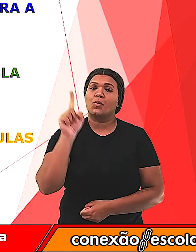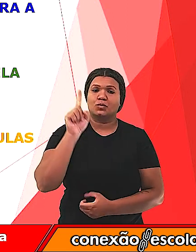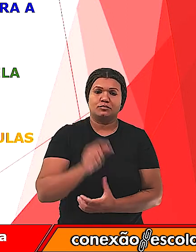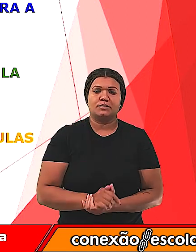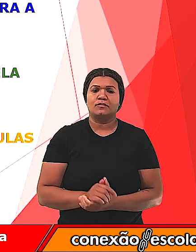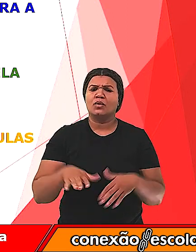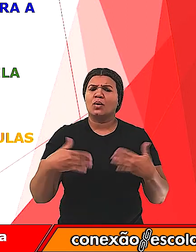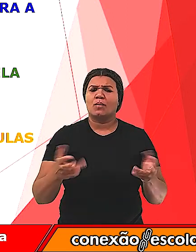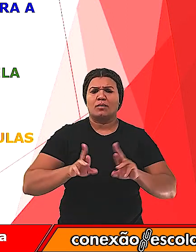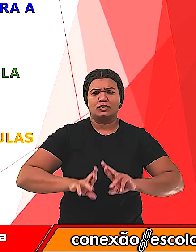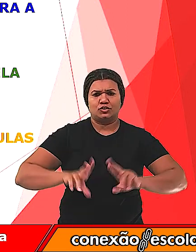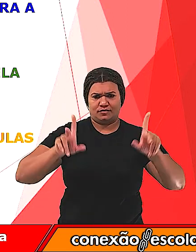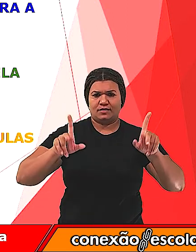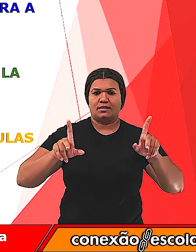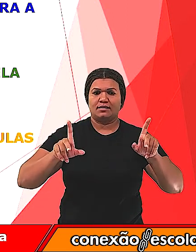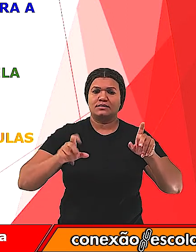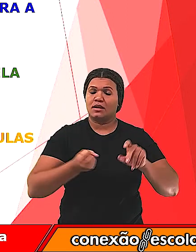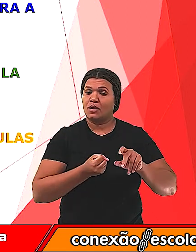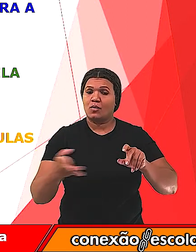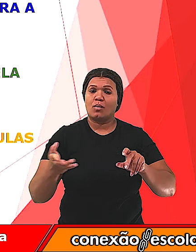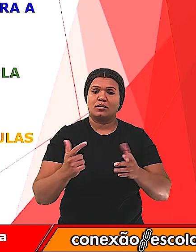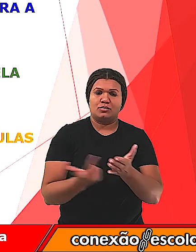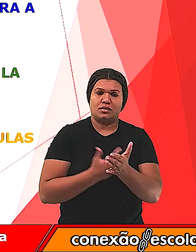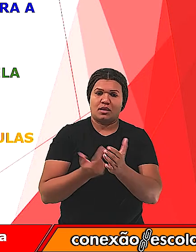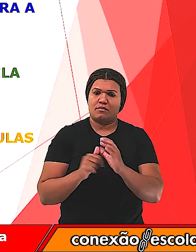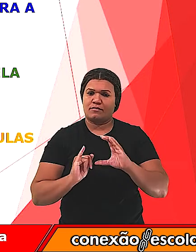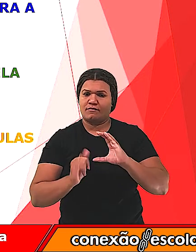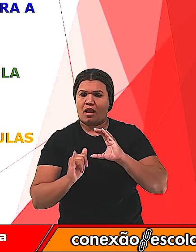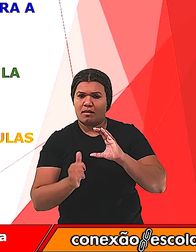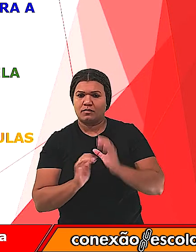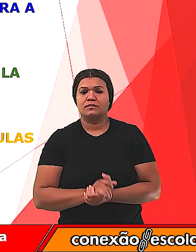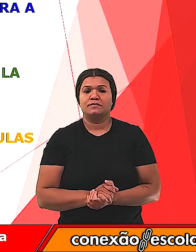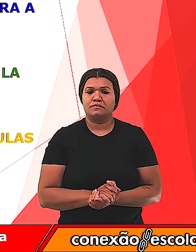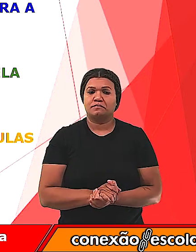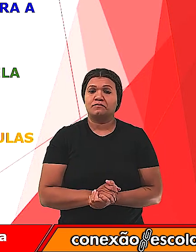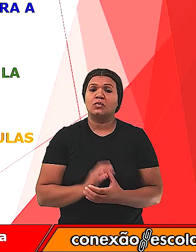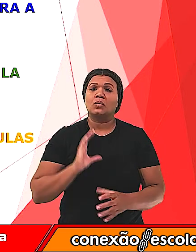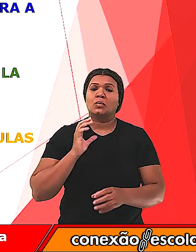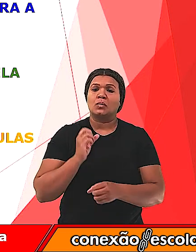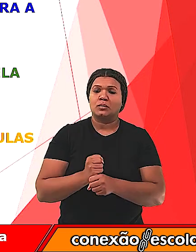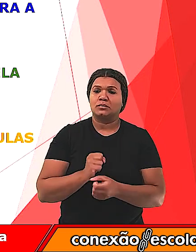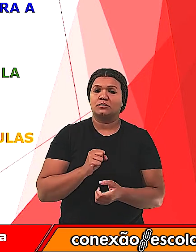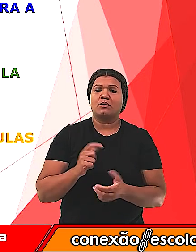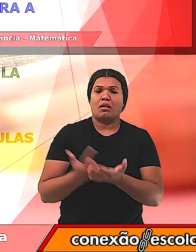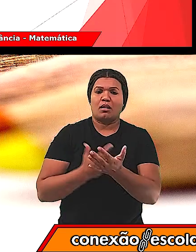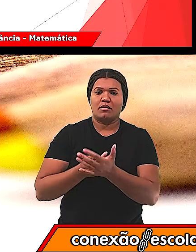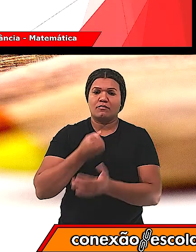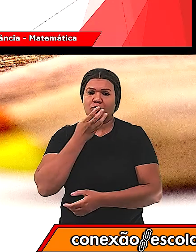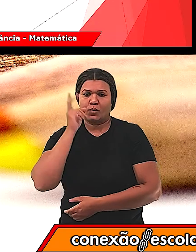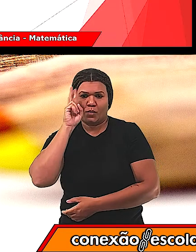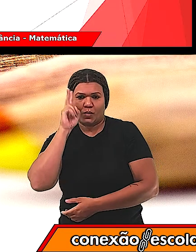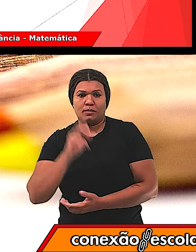é a diferença entre quantidade de livros de fábulas e com a quantidade de livros de contos? Então, essa é